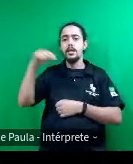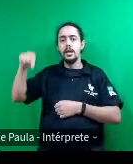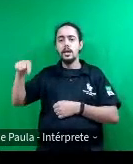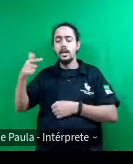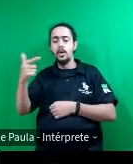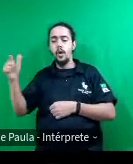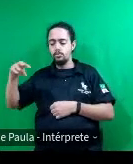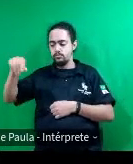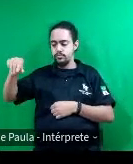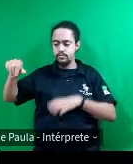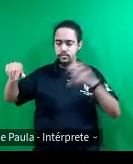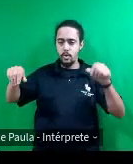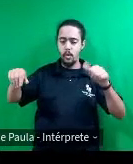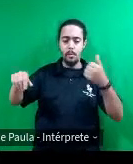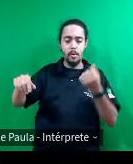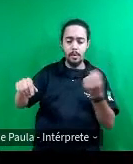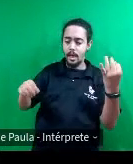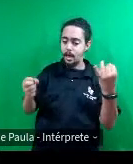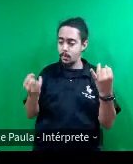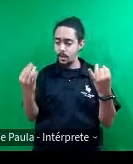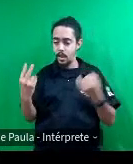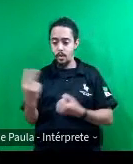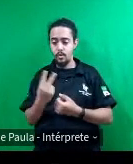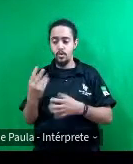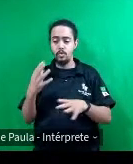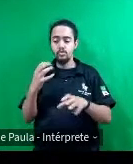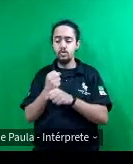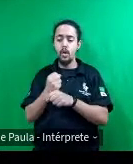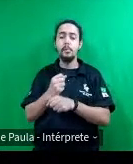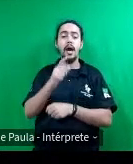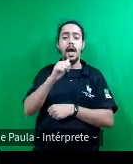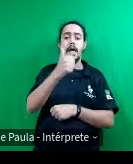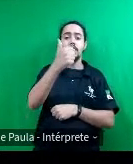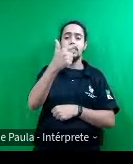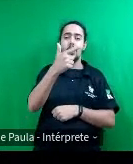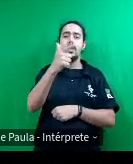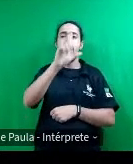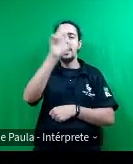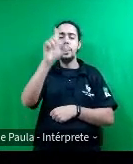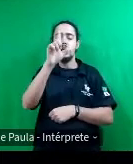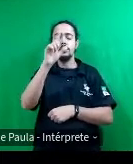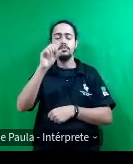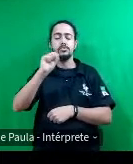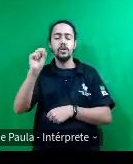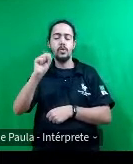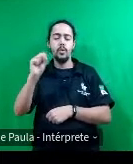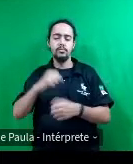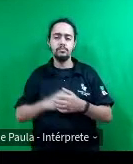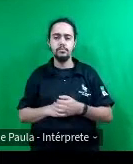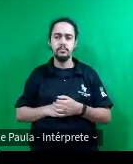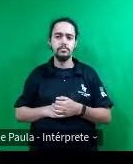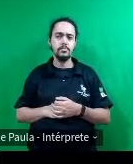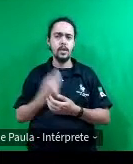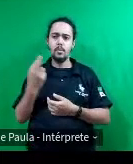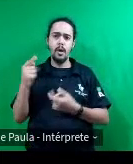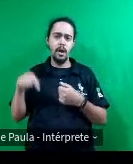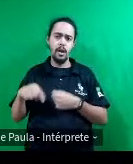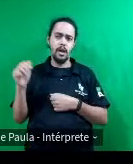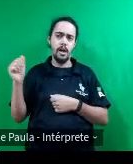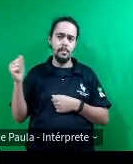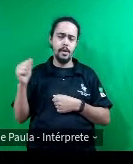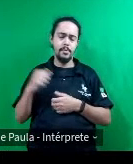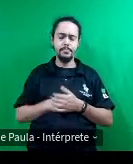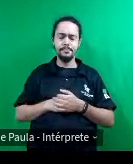modo que a somatória total vai ser lá igual aos 12 litros por segundo. Beleza? Mesma coisa aqui no ampere. Bom,